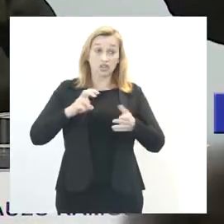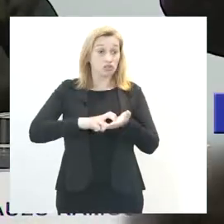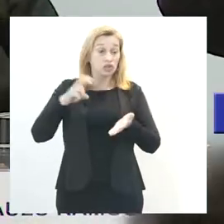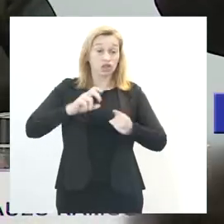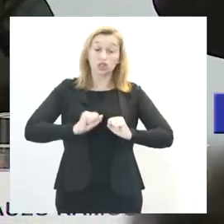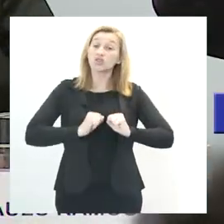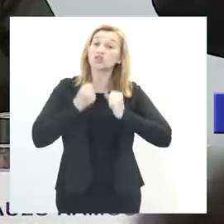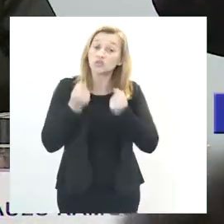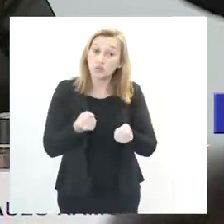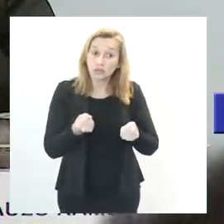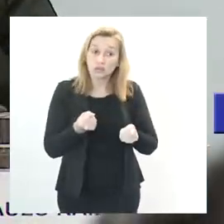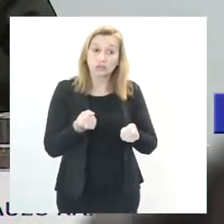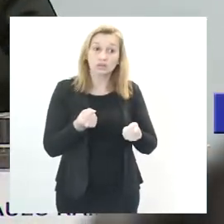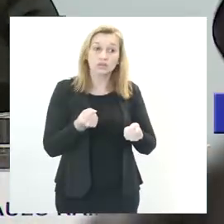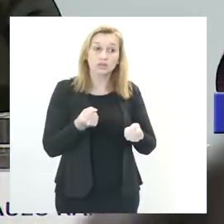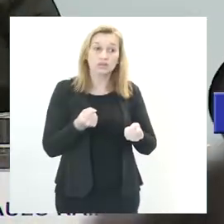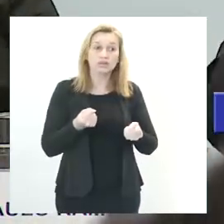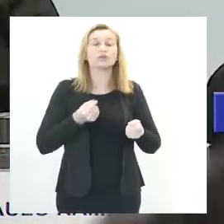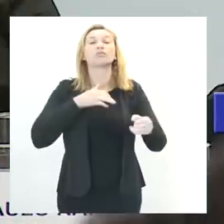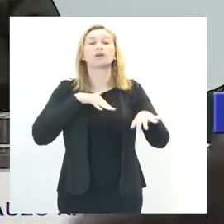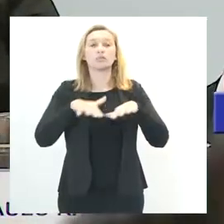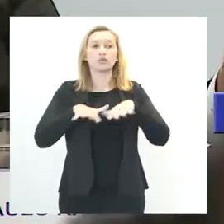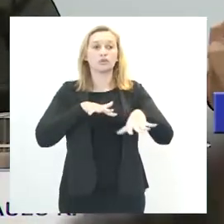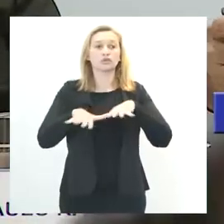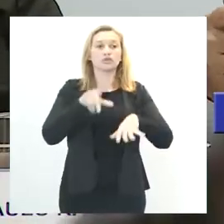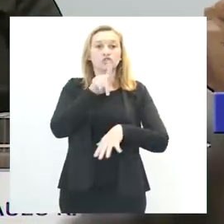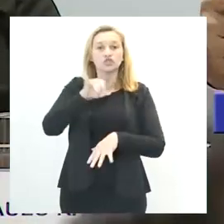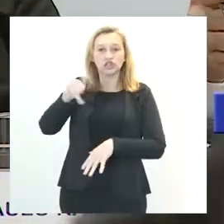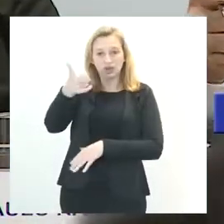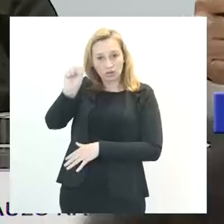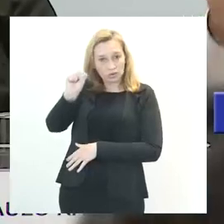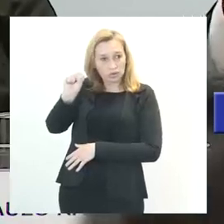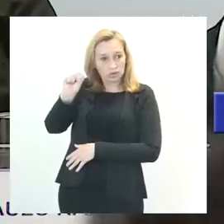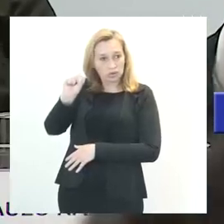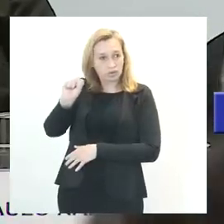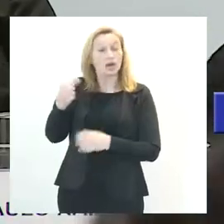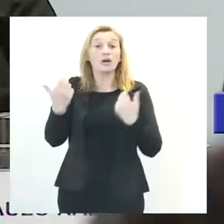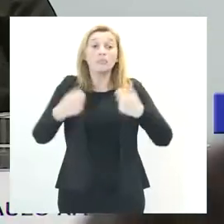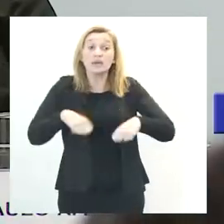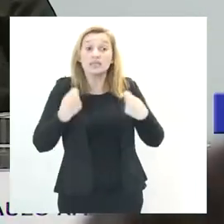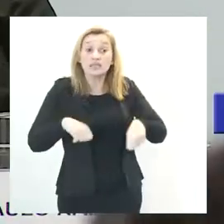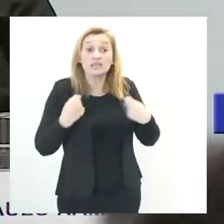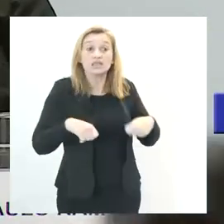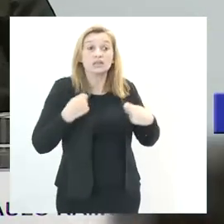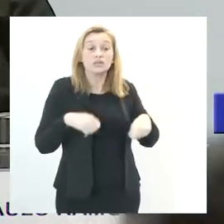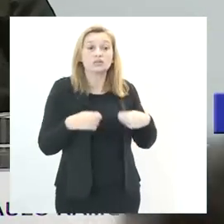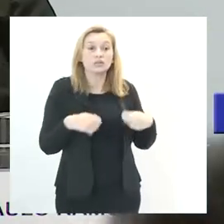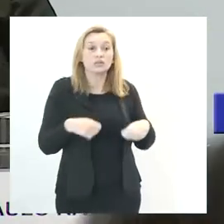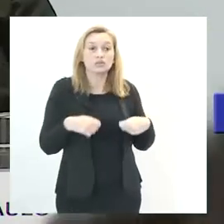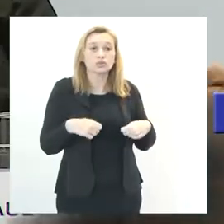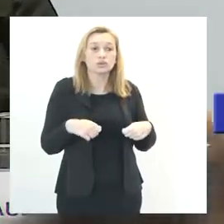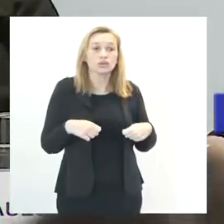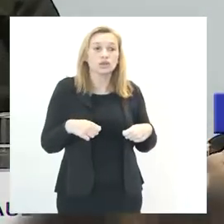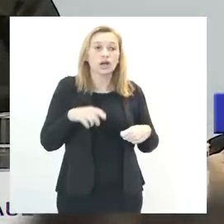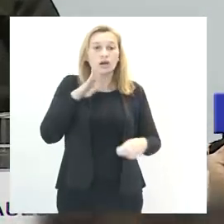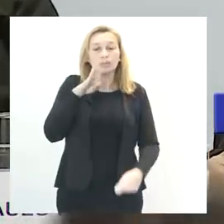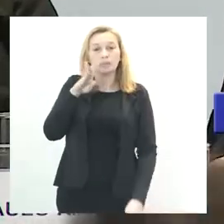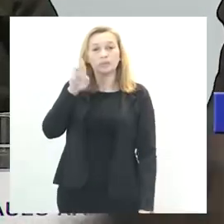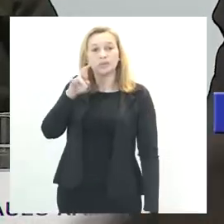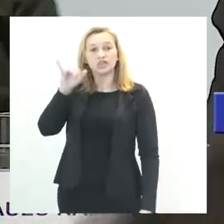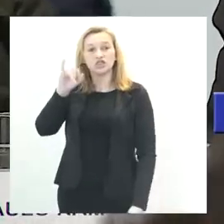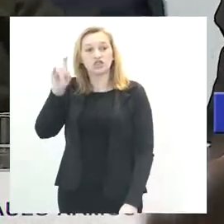esforços para a mobilização do dia 18 é preciso dar uma camisola dizer assim né